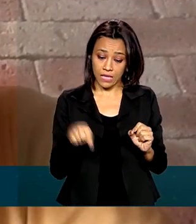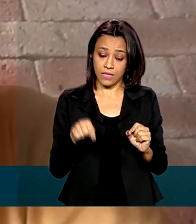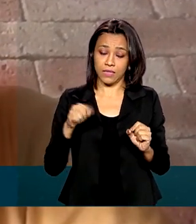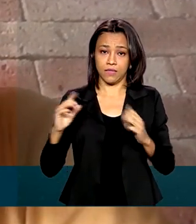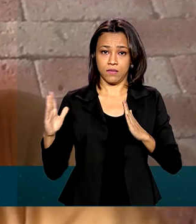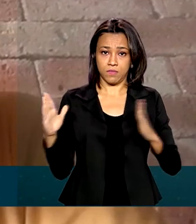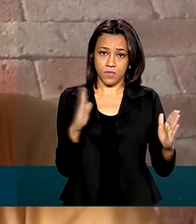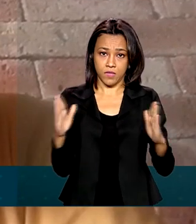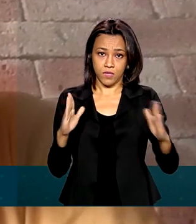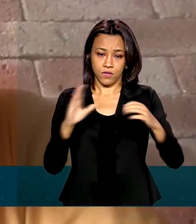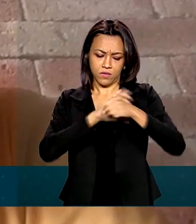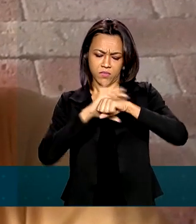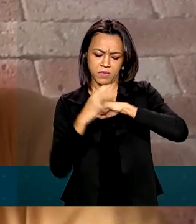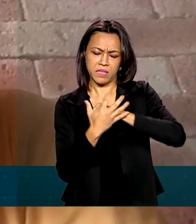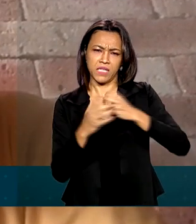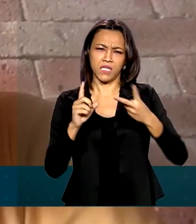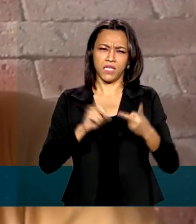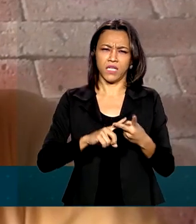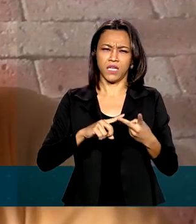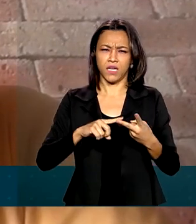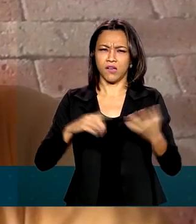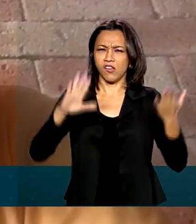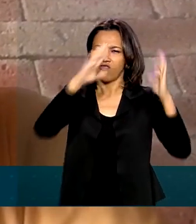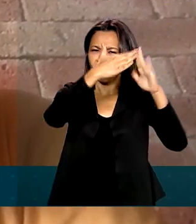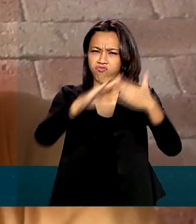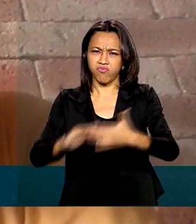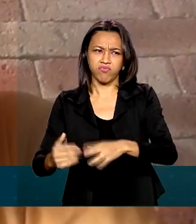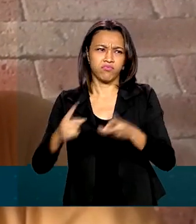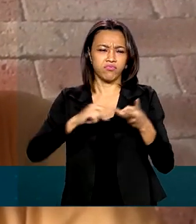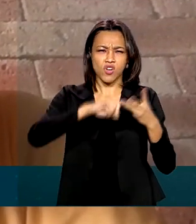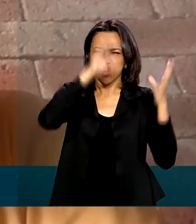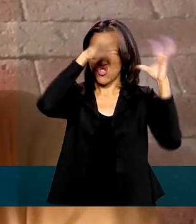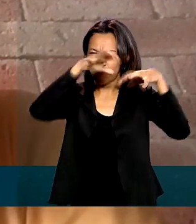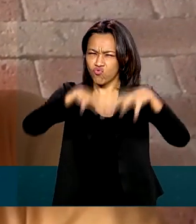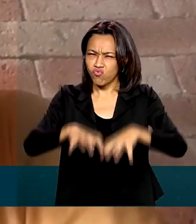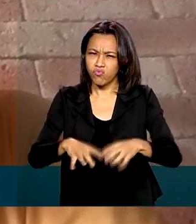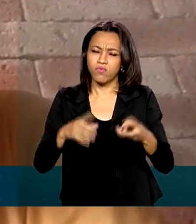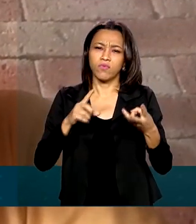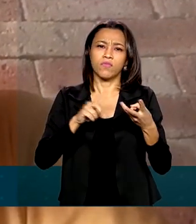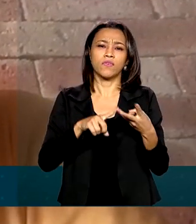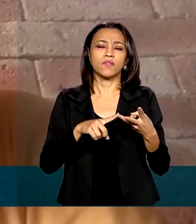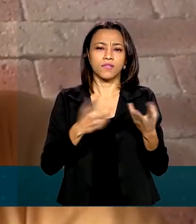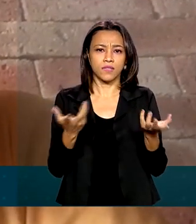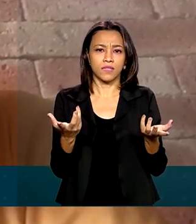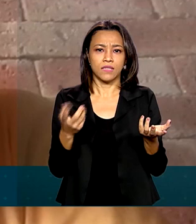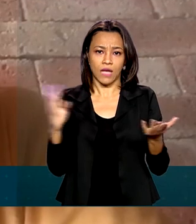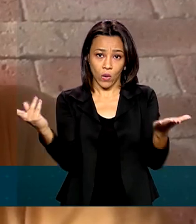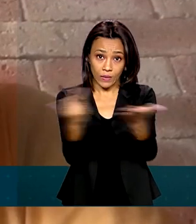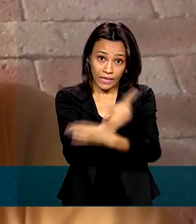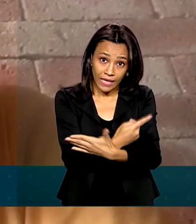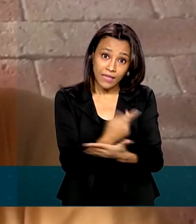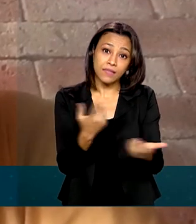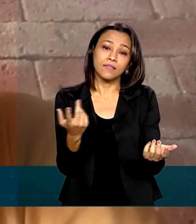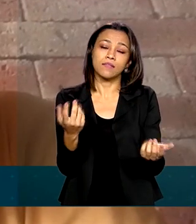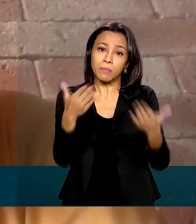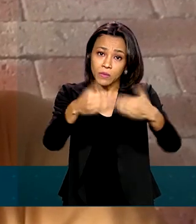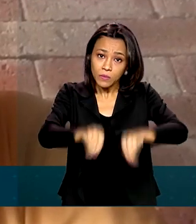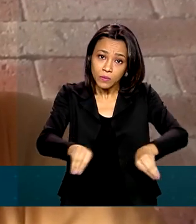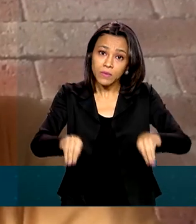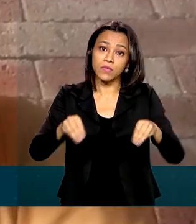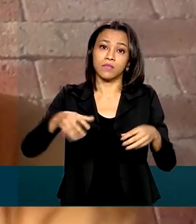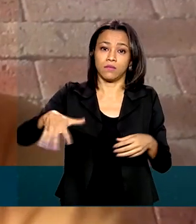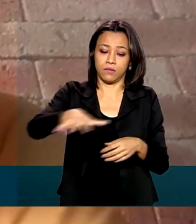pandemia catástrofe nevasca chuva quando impedem embarques não gerem